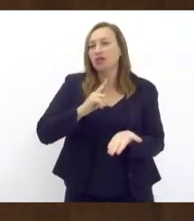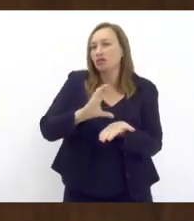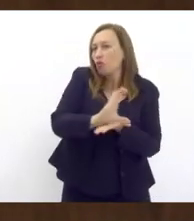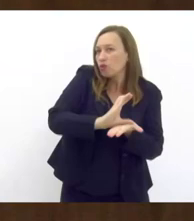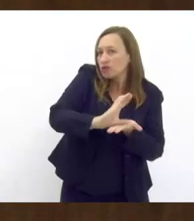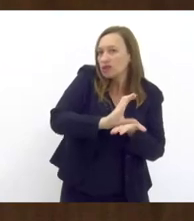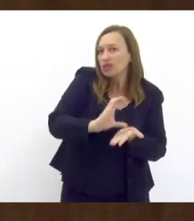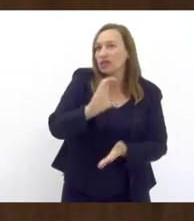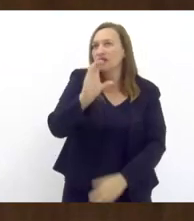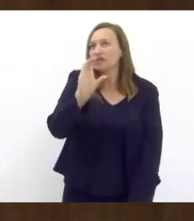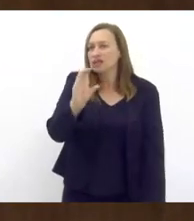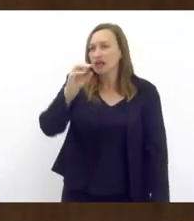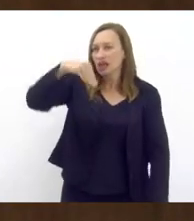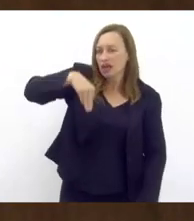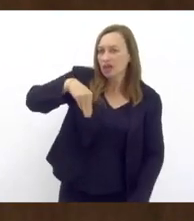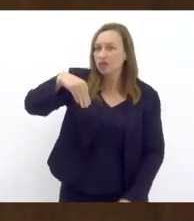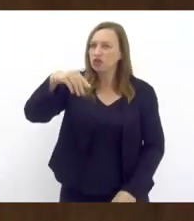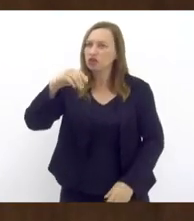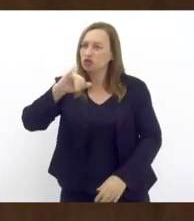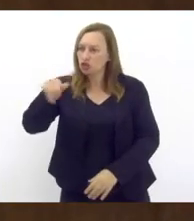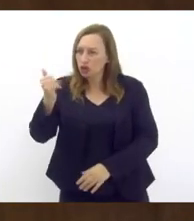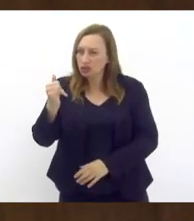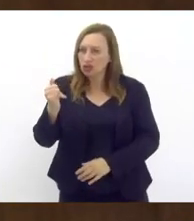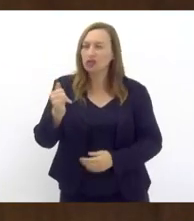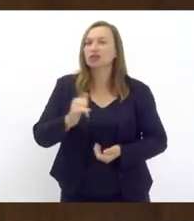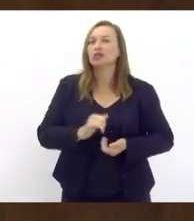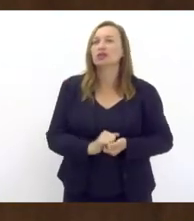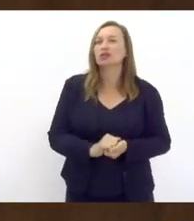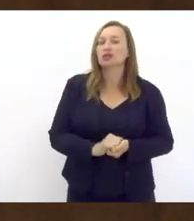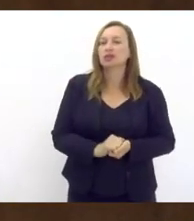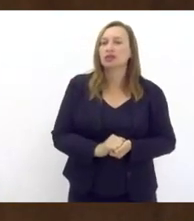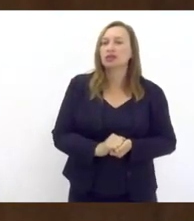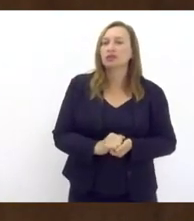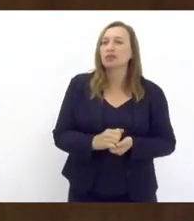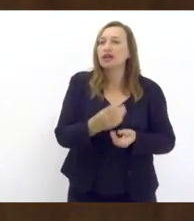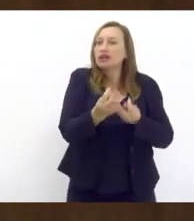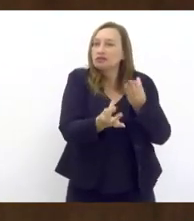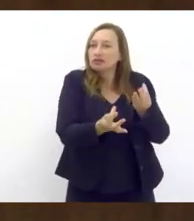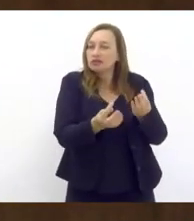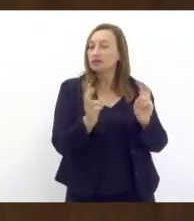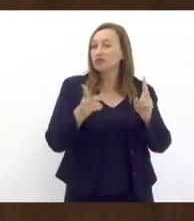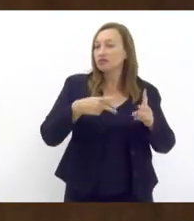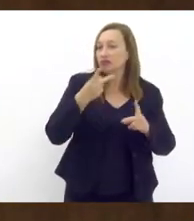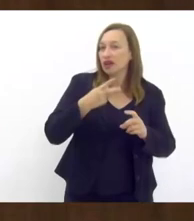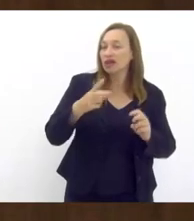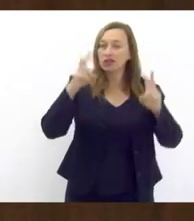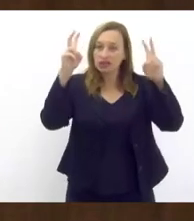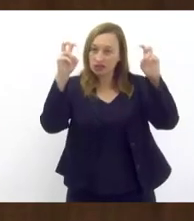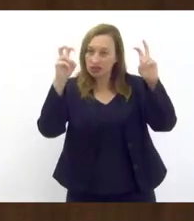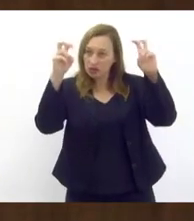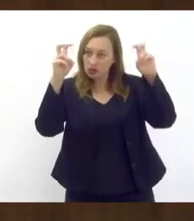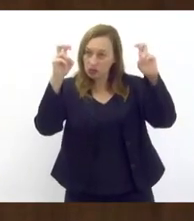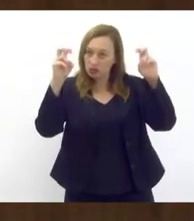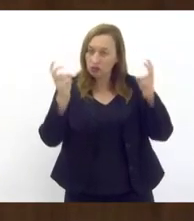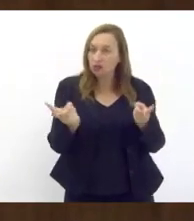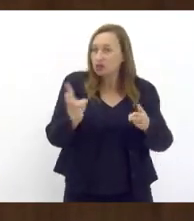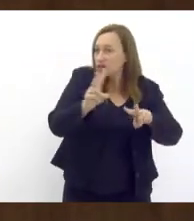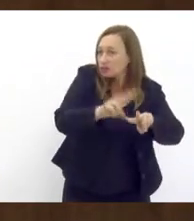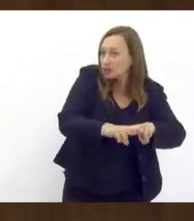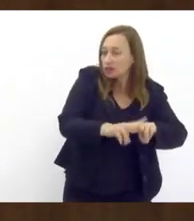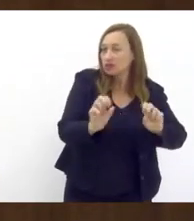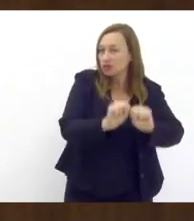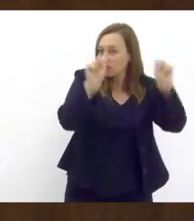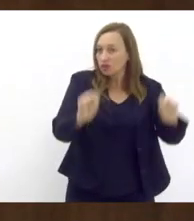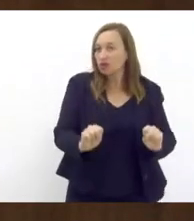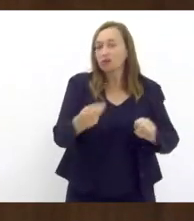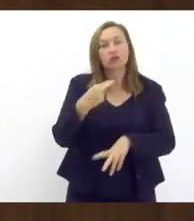do CNJ, conduzido pela desembargadora Sueli, para tratar de pessoas egressas do sistema carcerário, e nós não